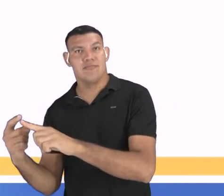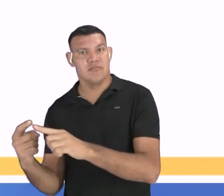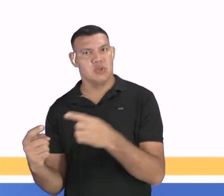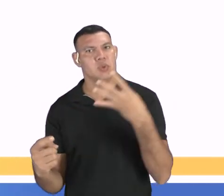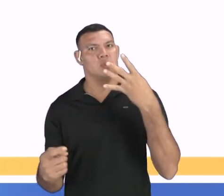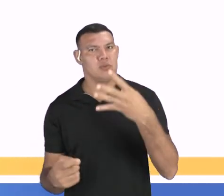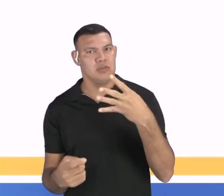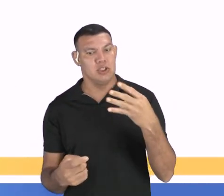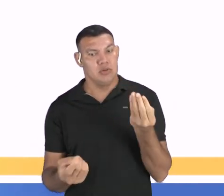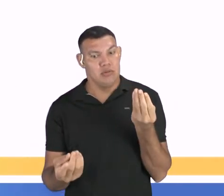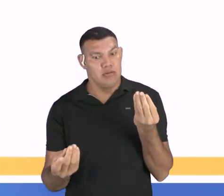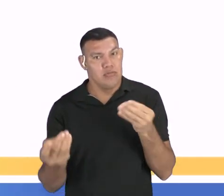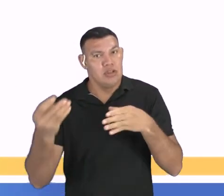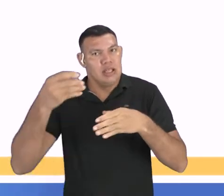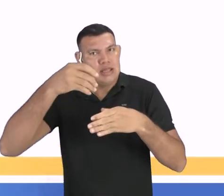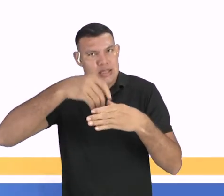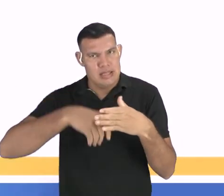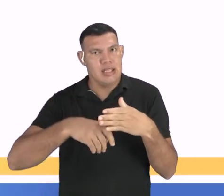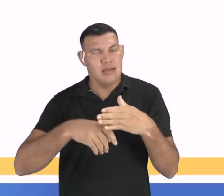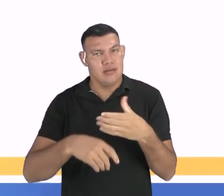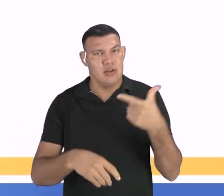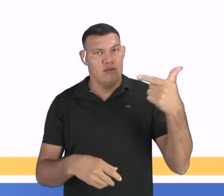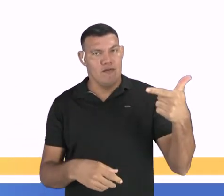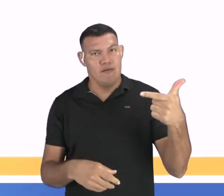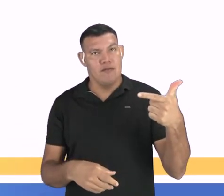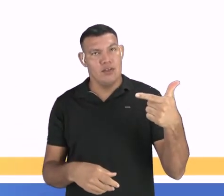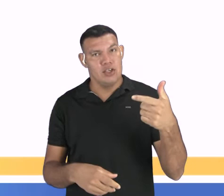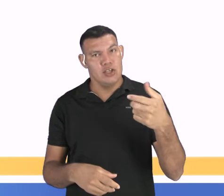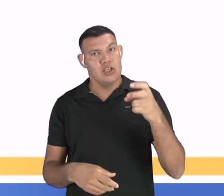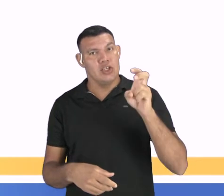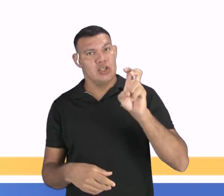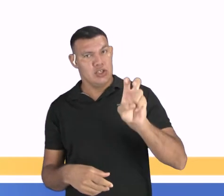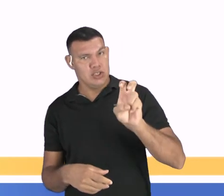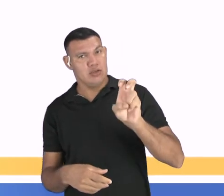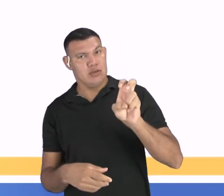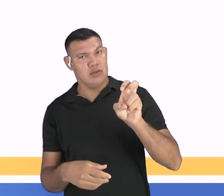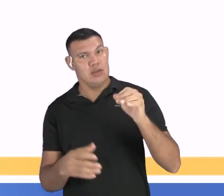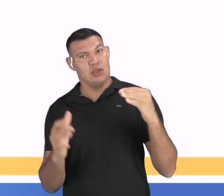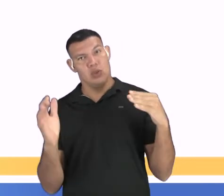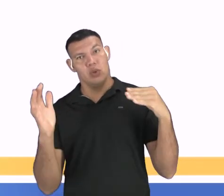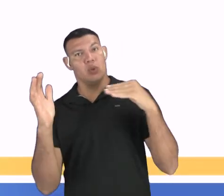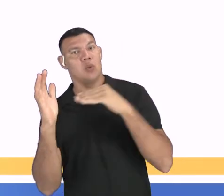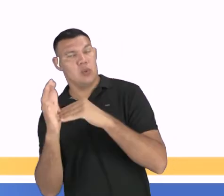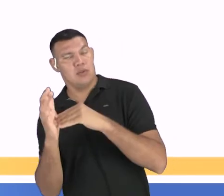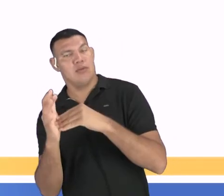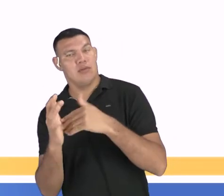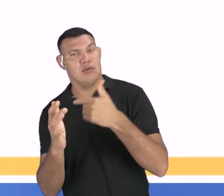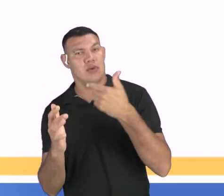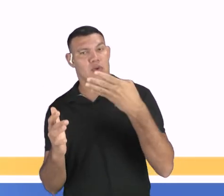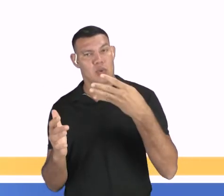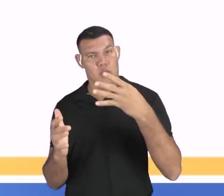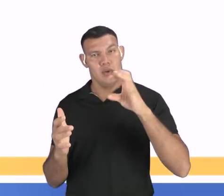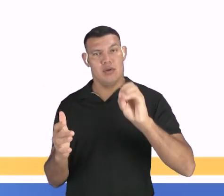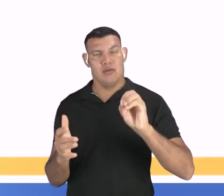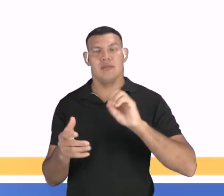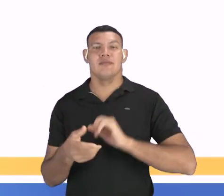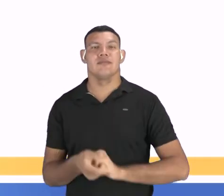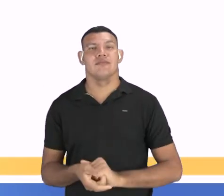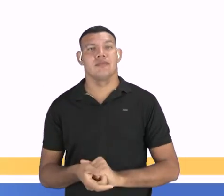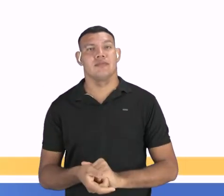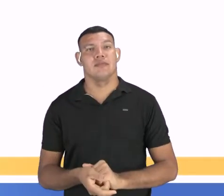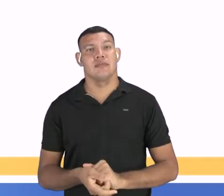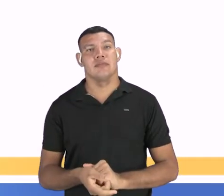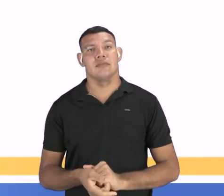compreendidos entre 26 e 40, certo? Já que na turma deve ter uma quantidade maior que 25 e menor